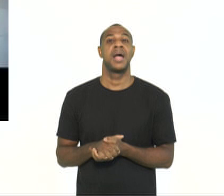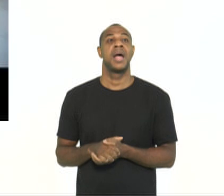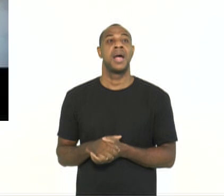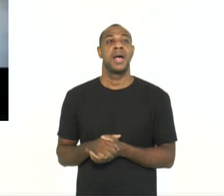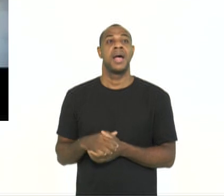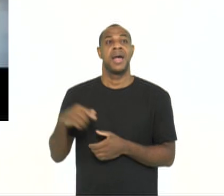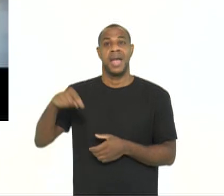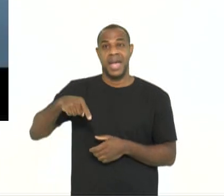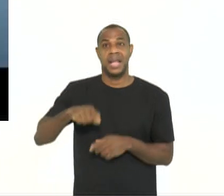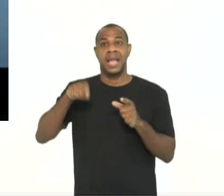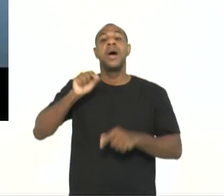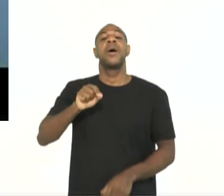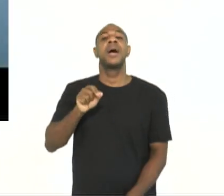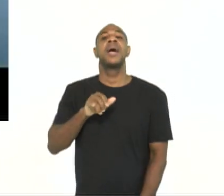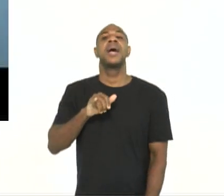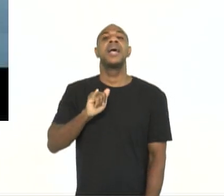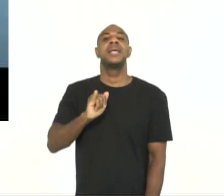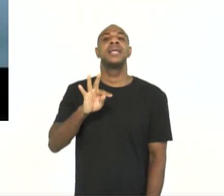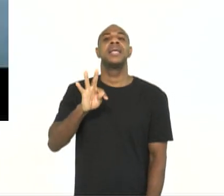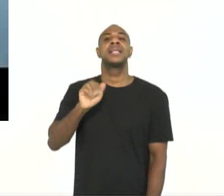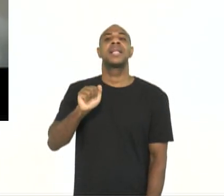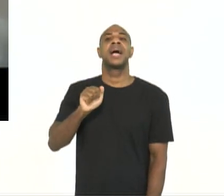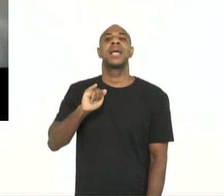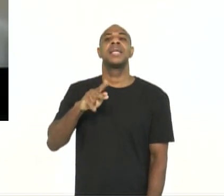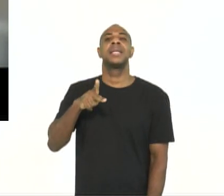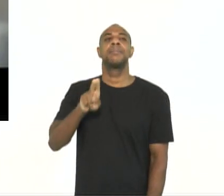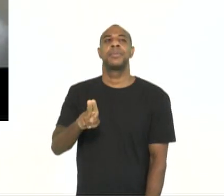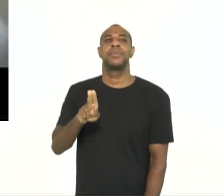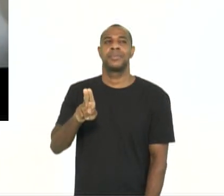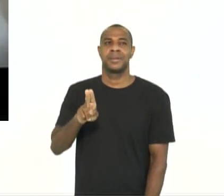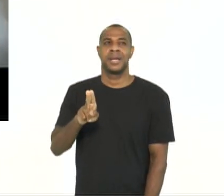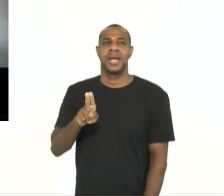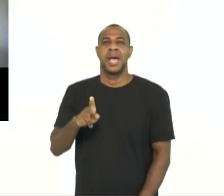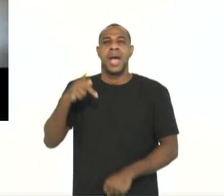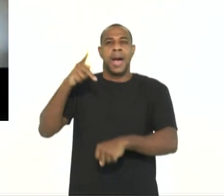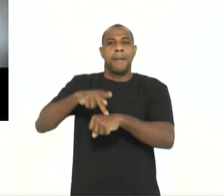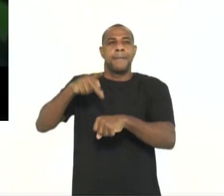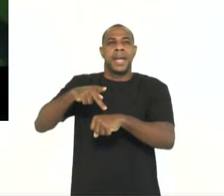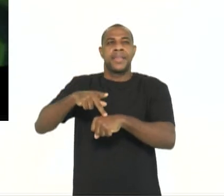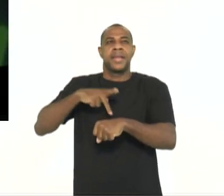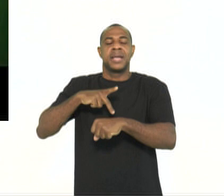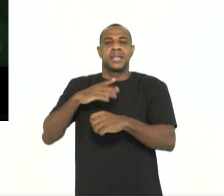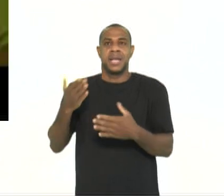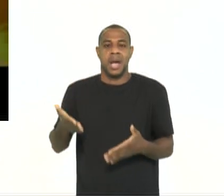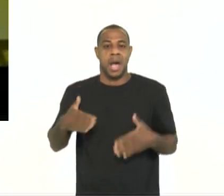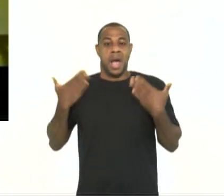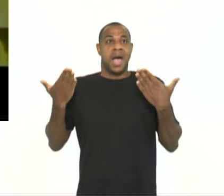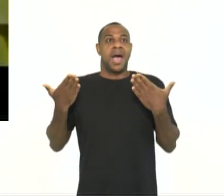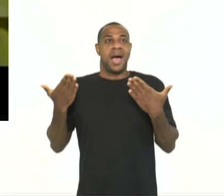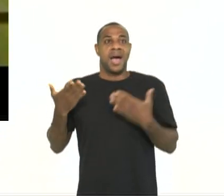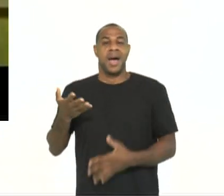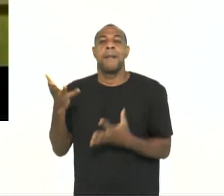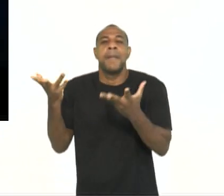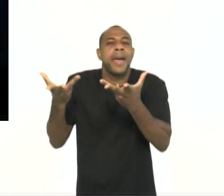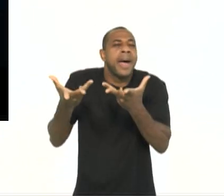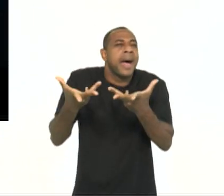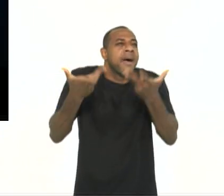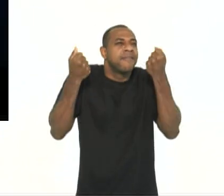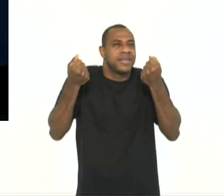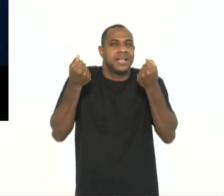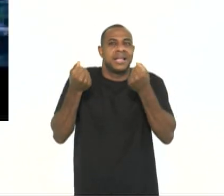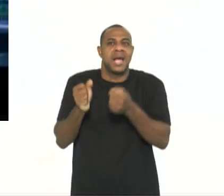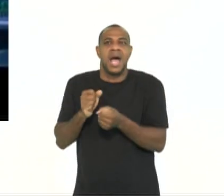Esta é Itaipu, a pedra que canta com a força das águas. Maravilha da engenharia